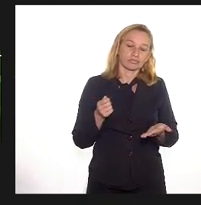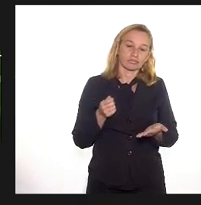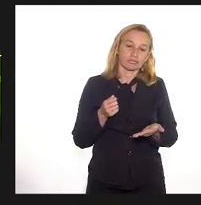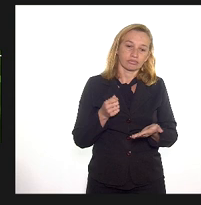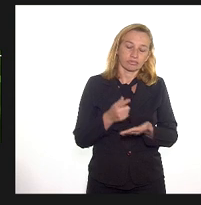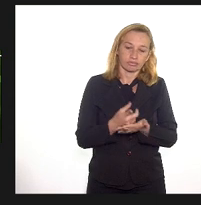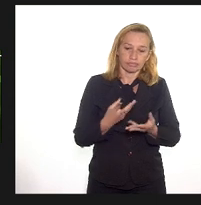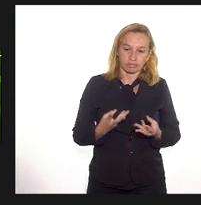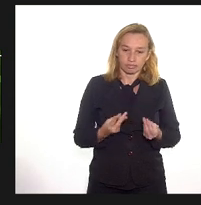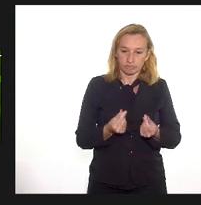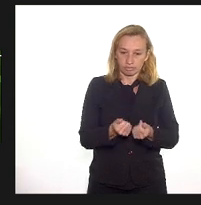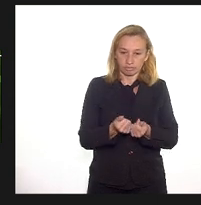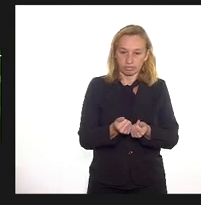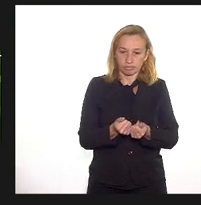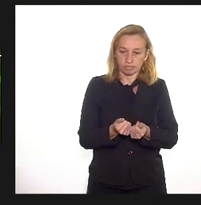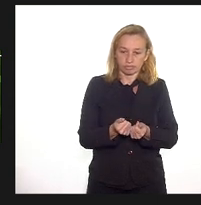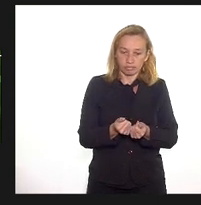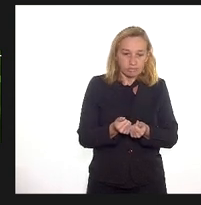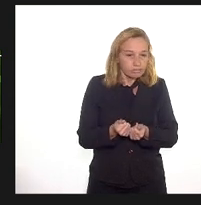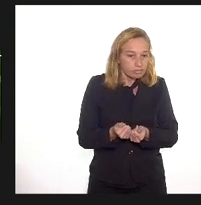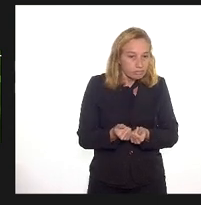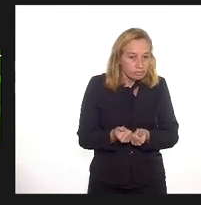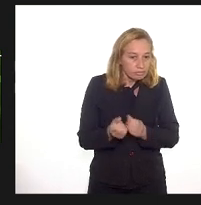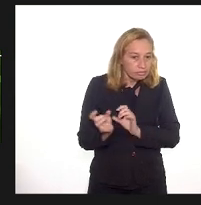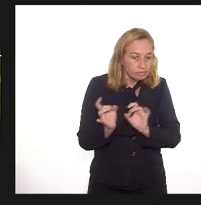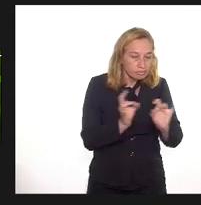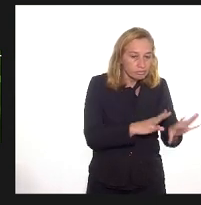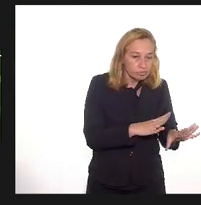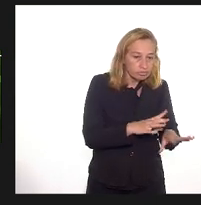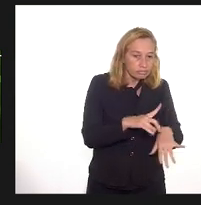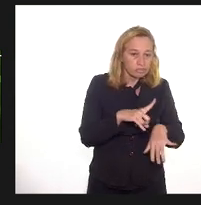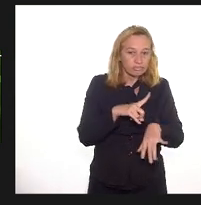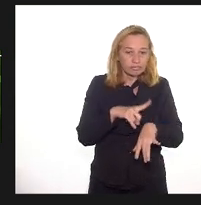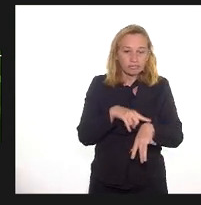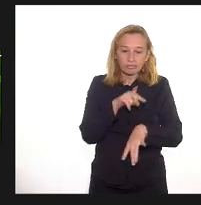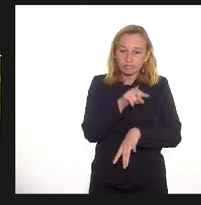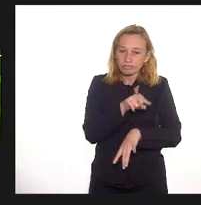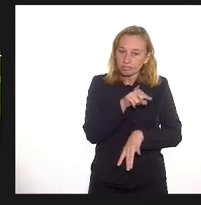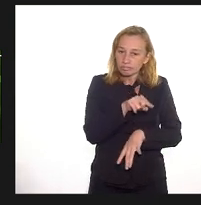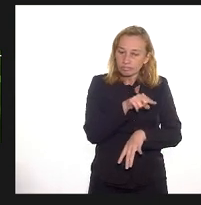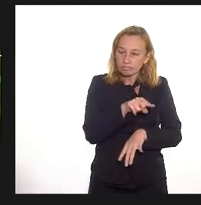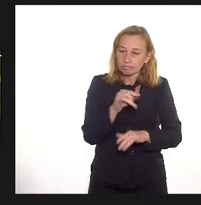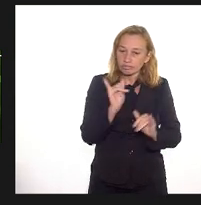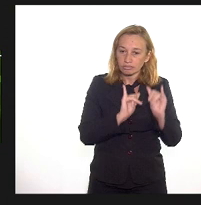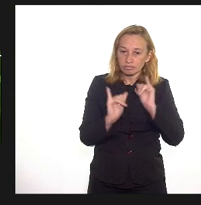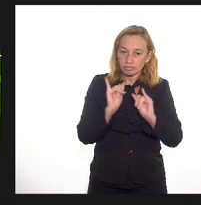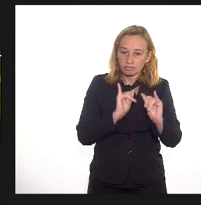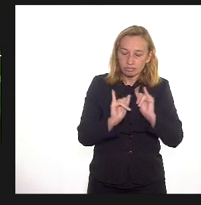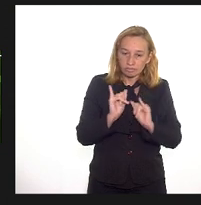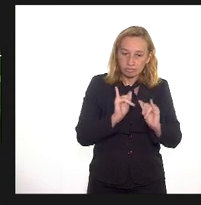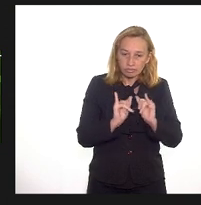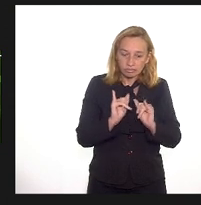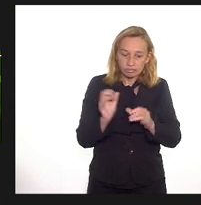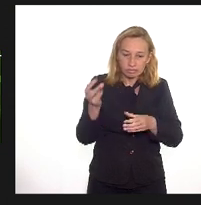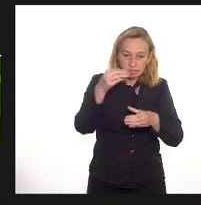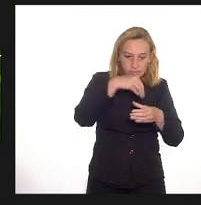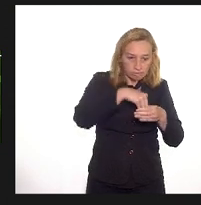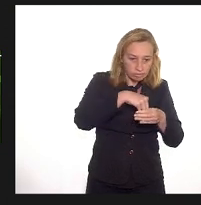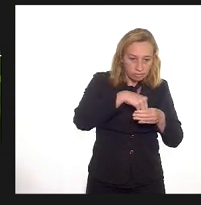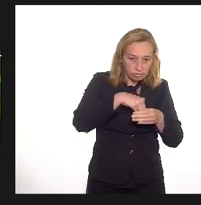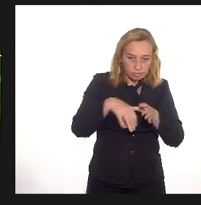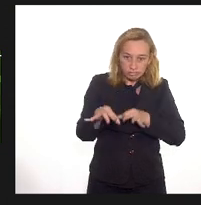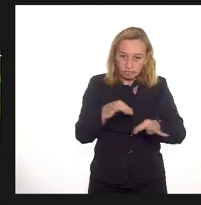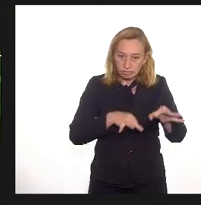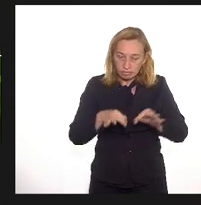insumo para o cálculo da provisão de abandono, isto ou estas informações, elas são inseridas num plano